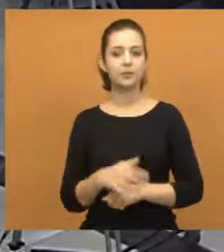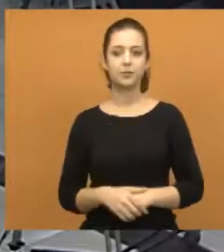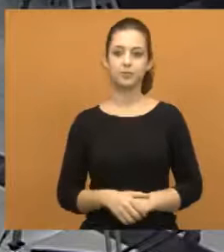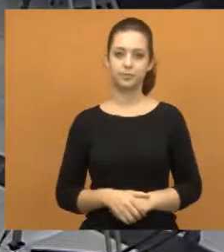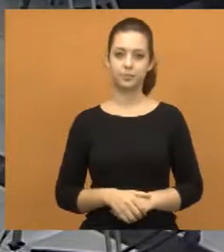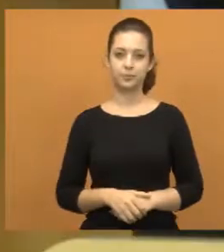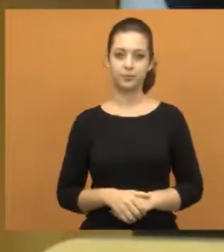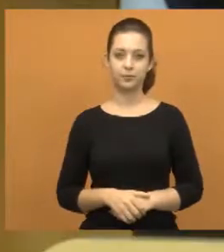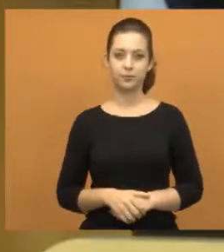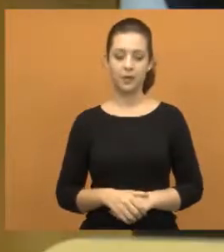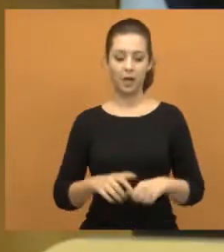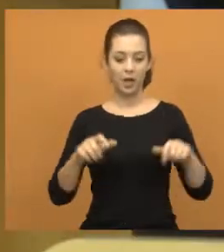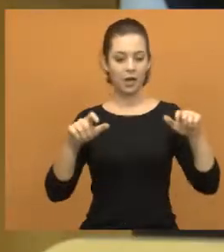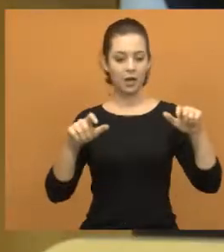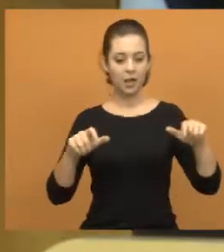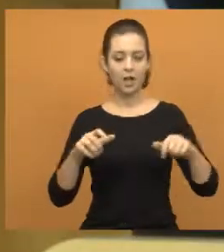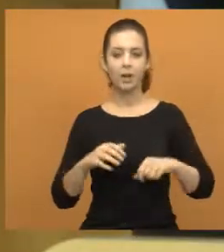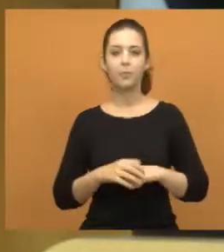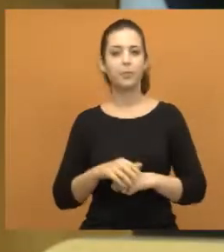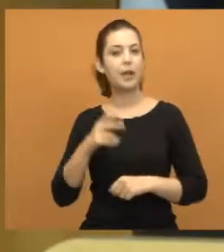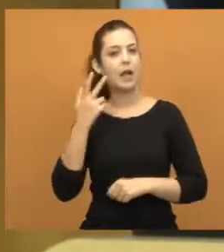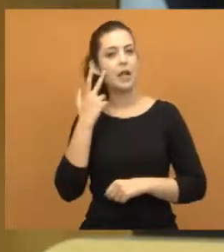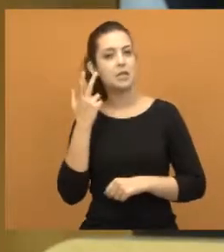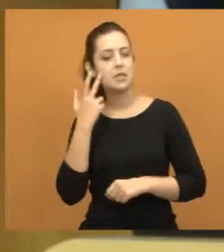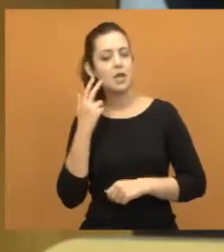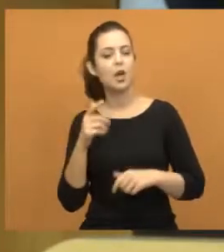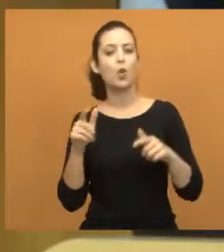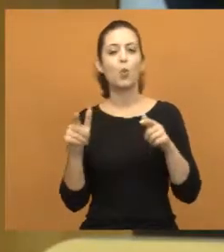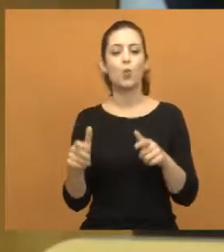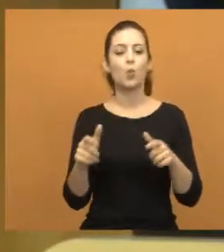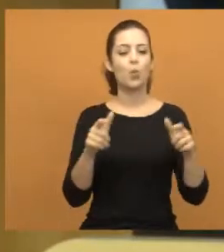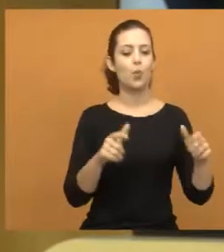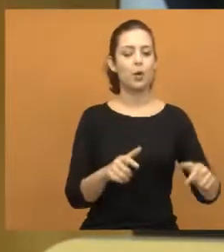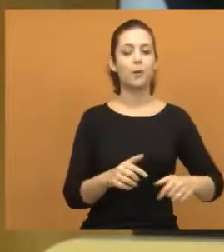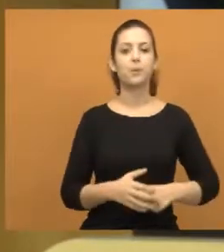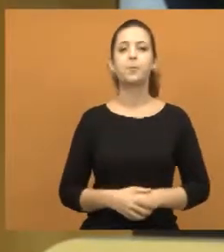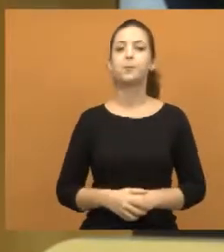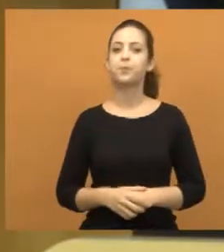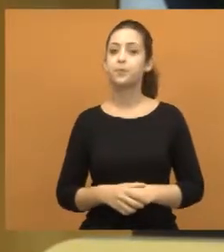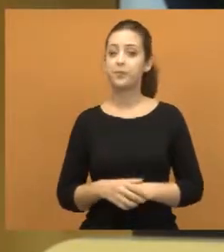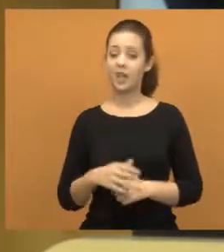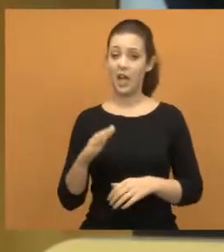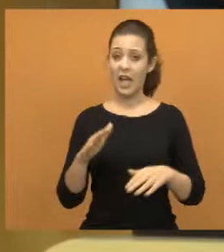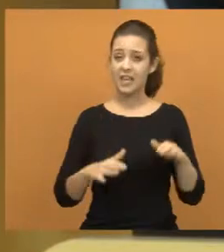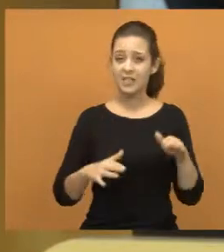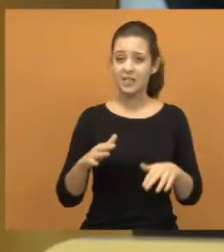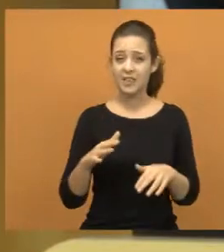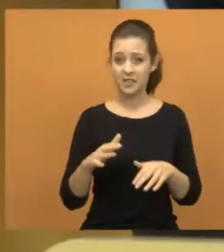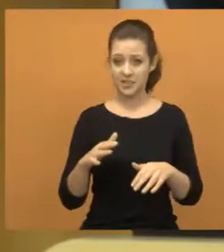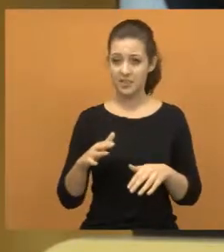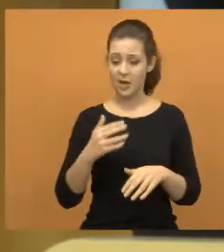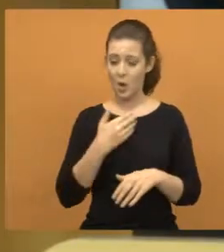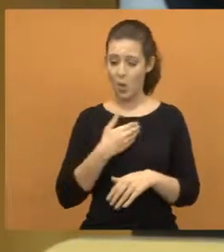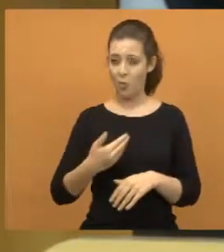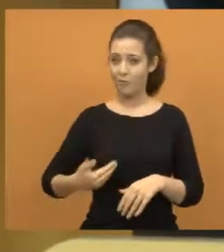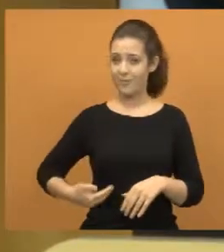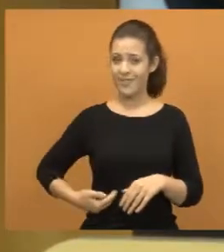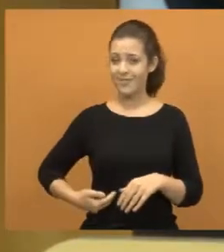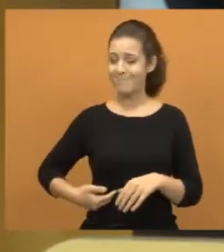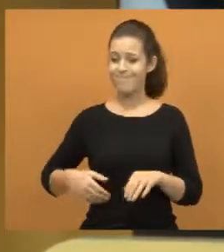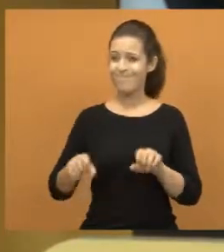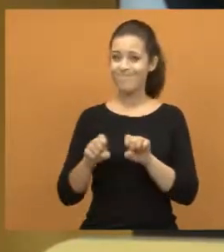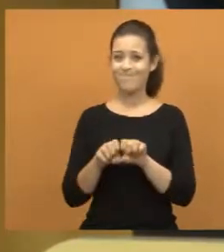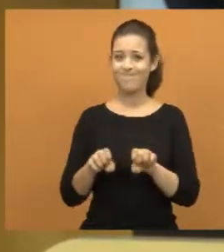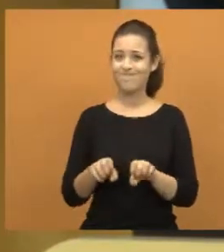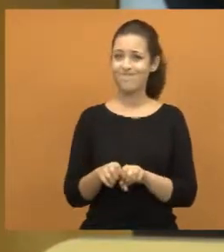nos campos de futebol, nas áreas de lazer. A gente sabe que o município muitas vezes não dá conta de estar dando a